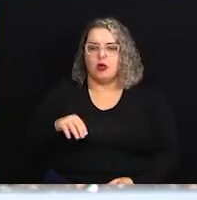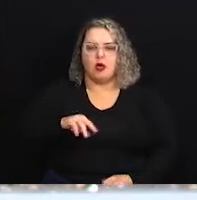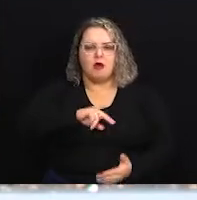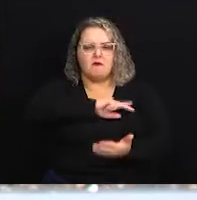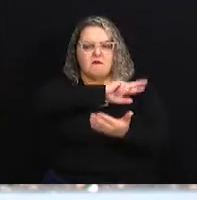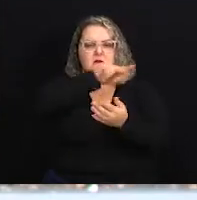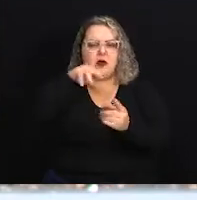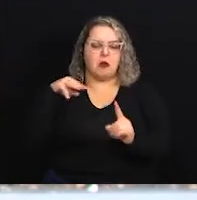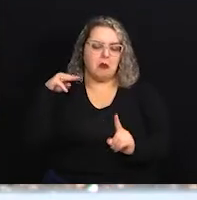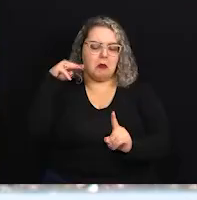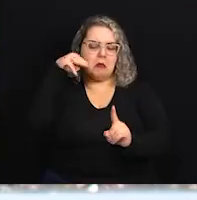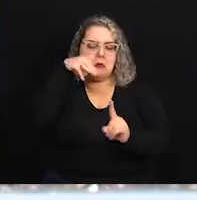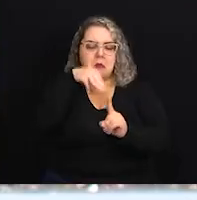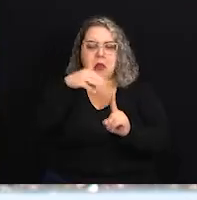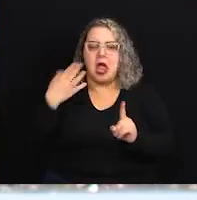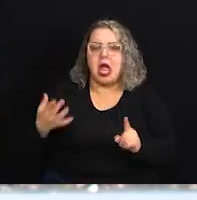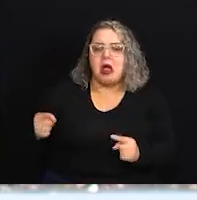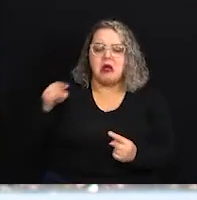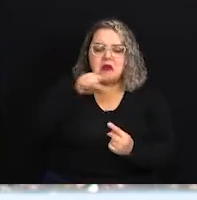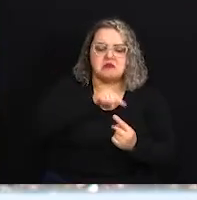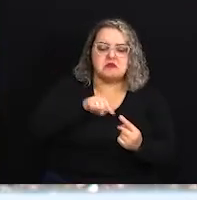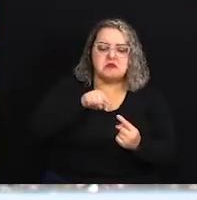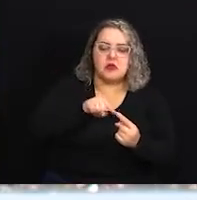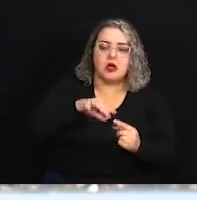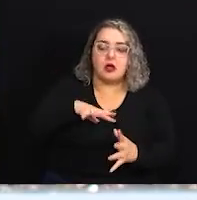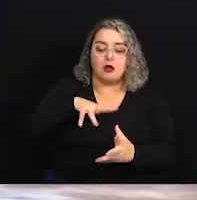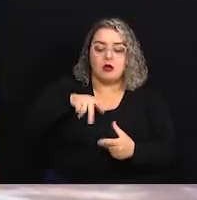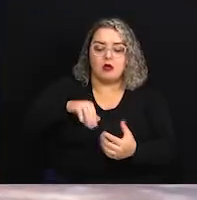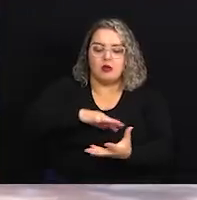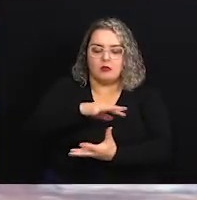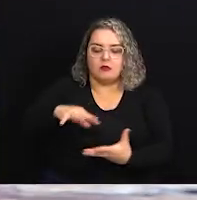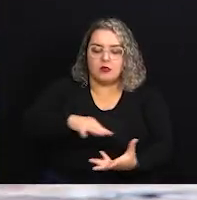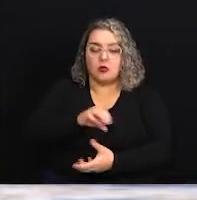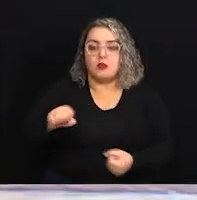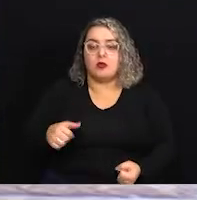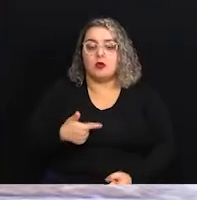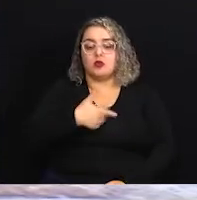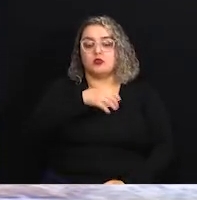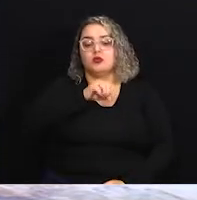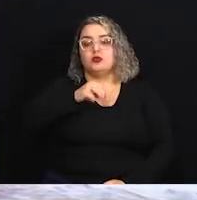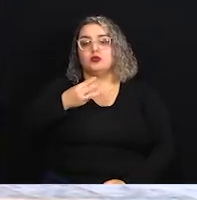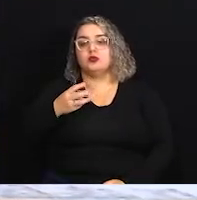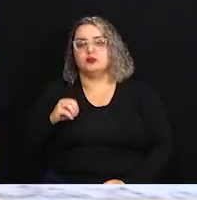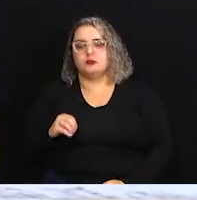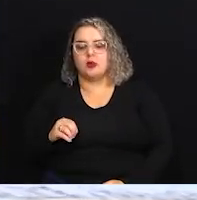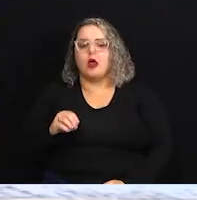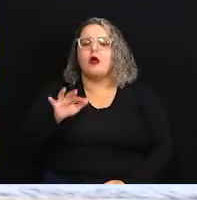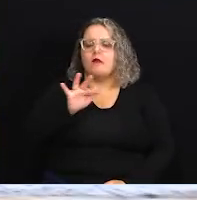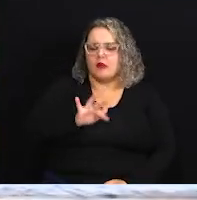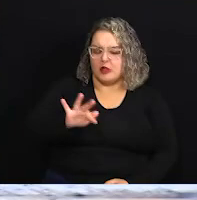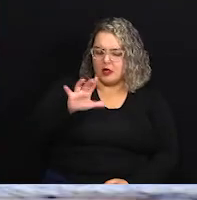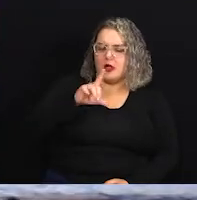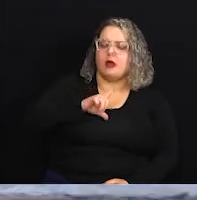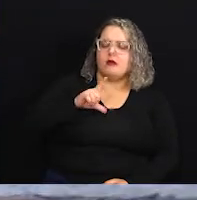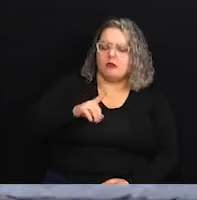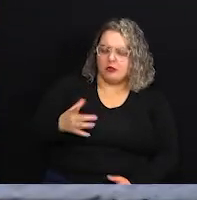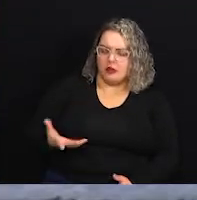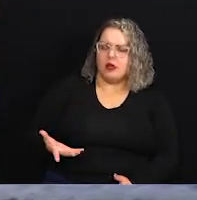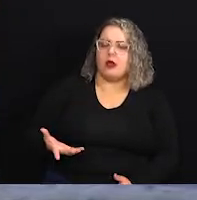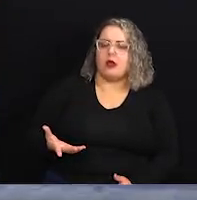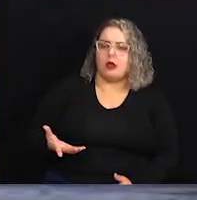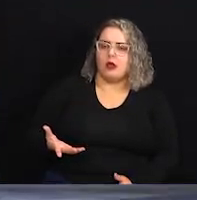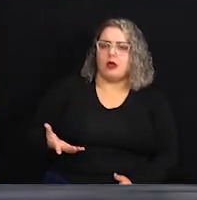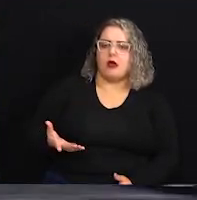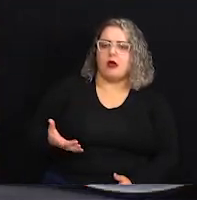de metas para ter um mundo mais sustentável em 2030. A União tem o seu papel.